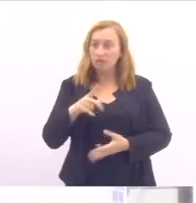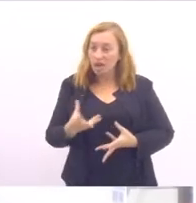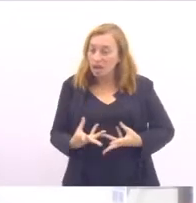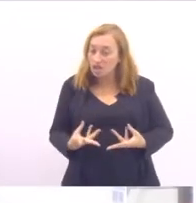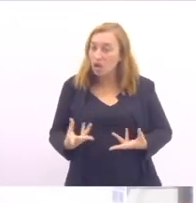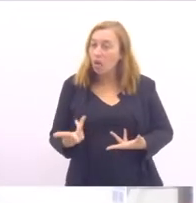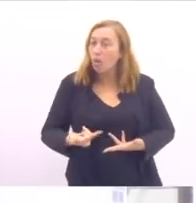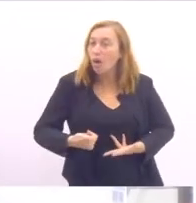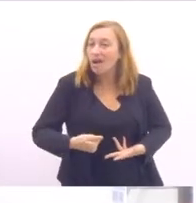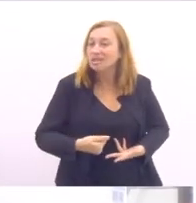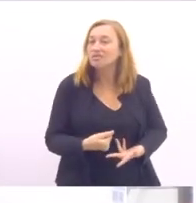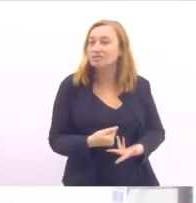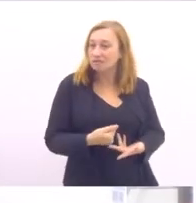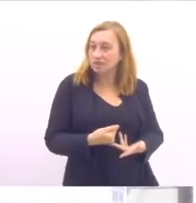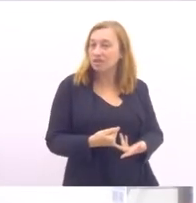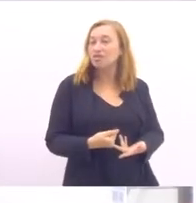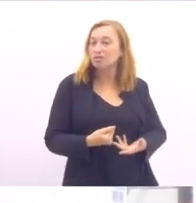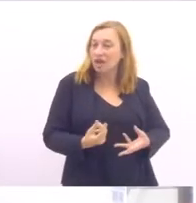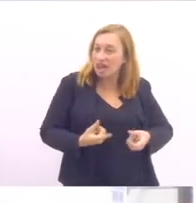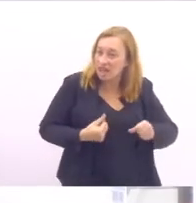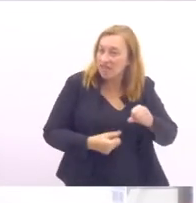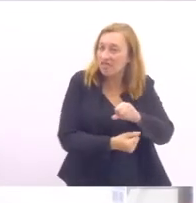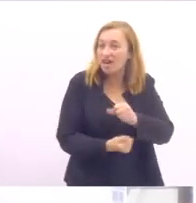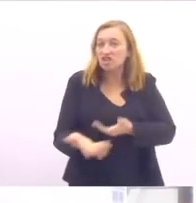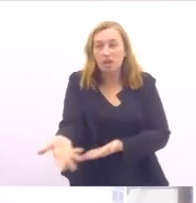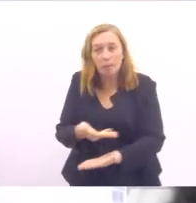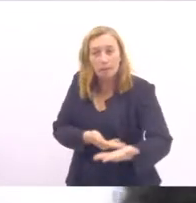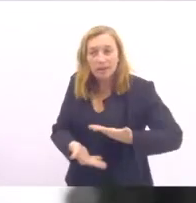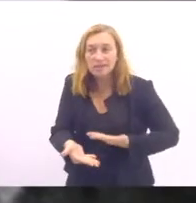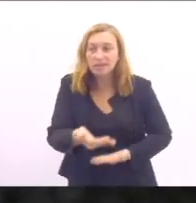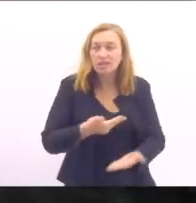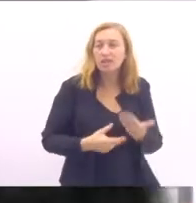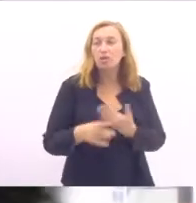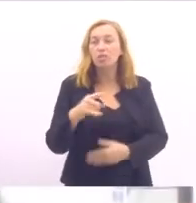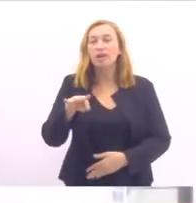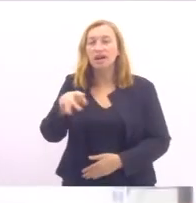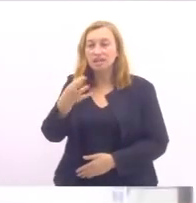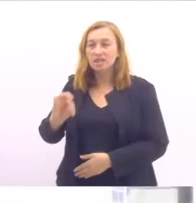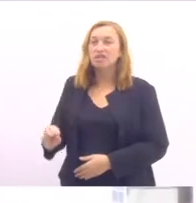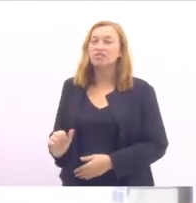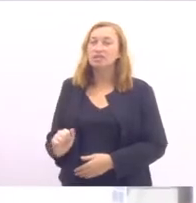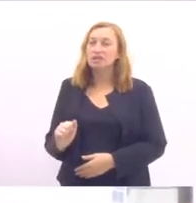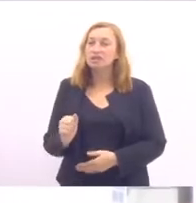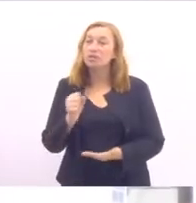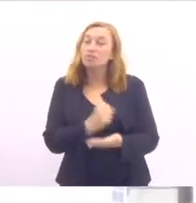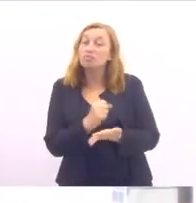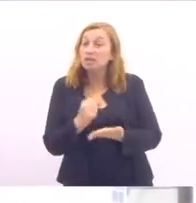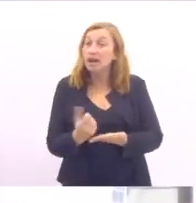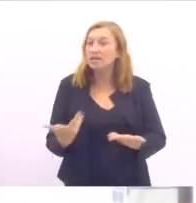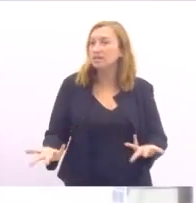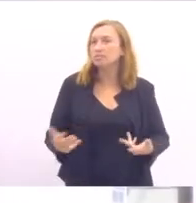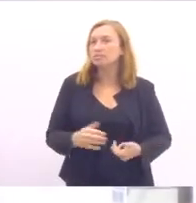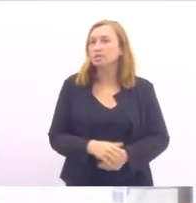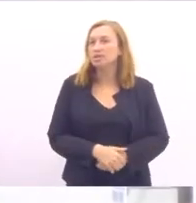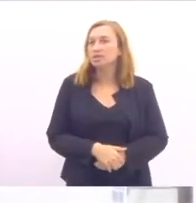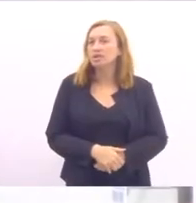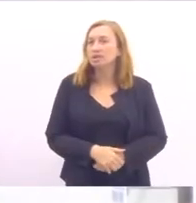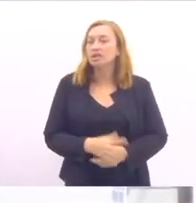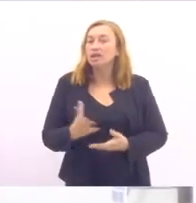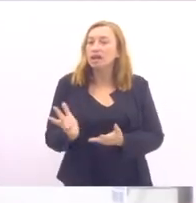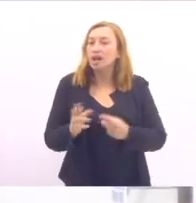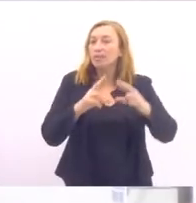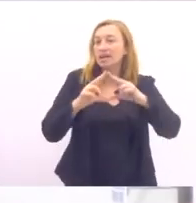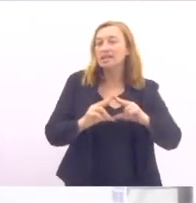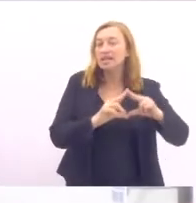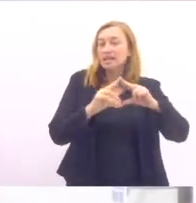qualificam, investem na parceria com as cooperativas, contratam e acabam reciclando